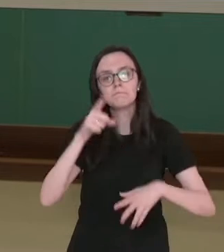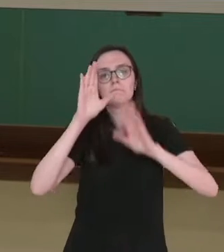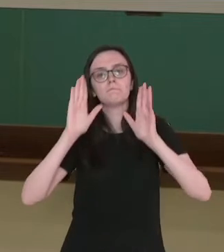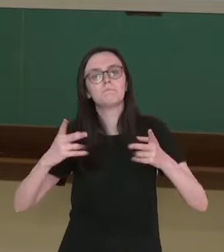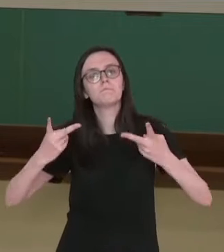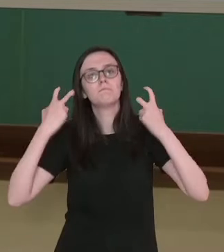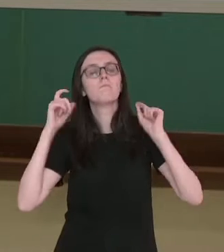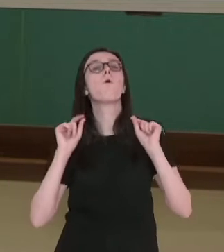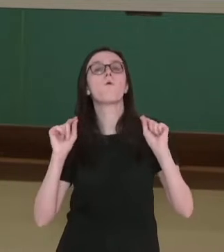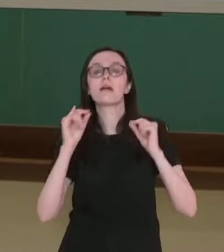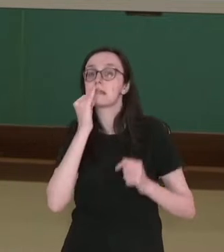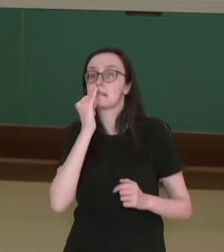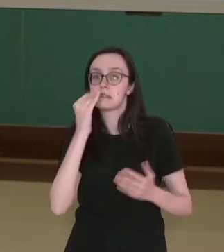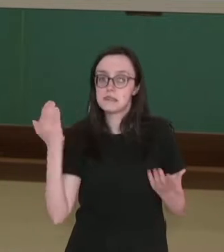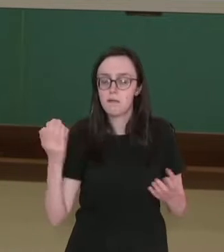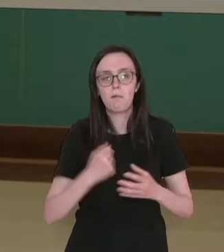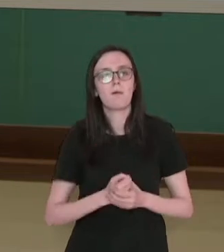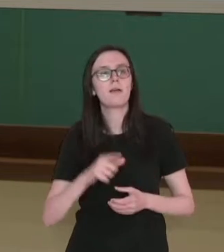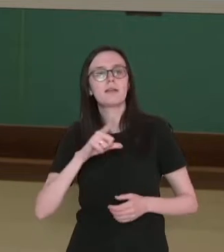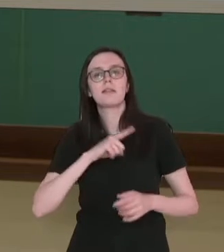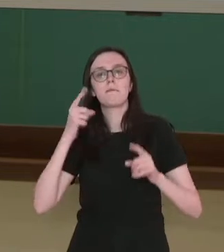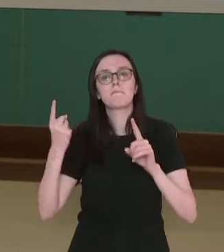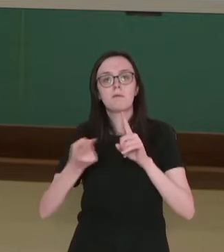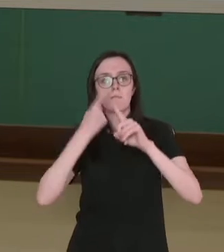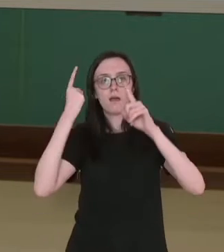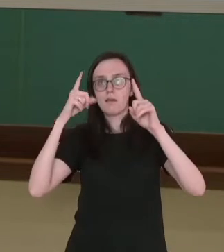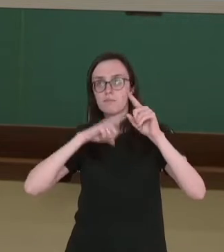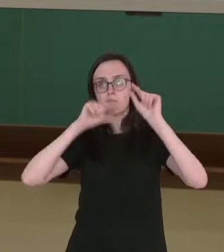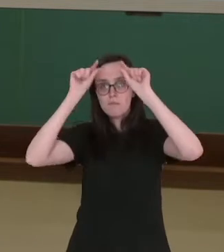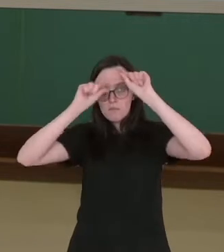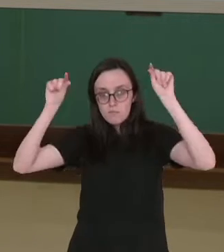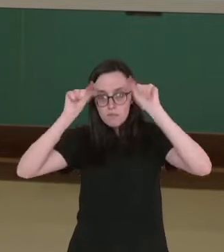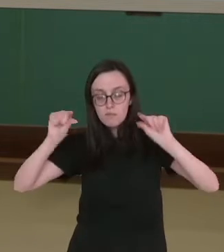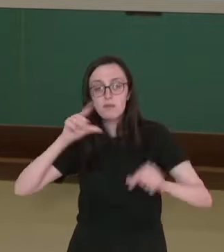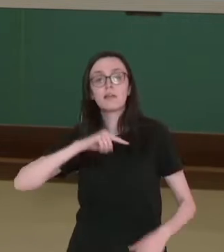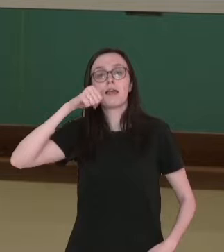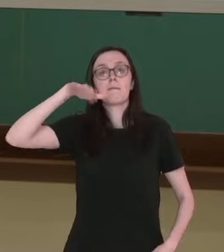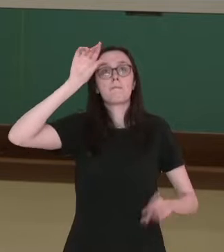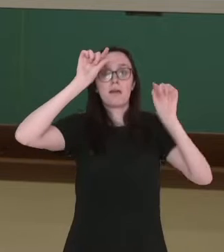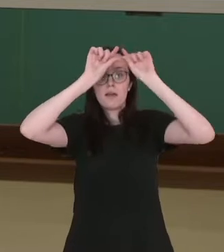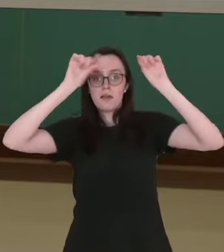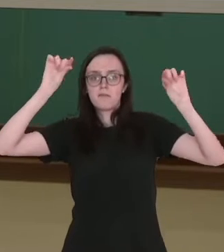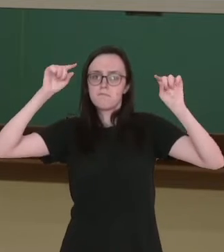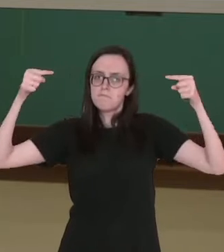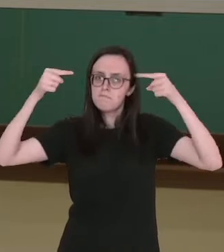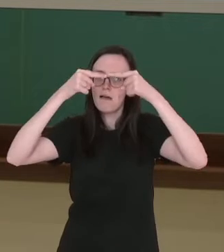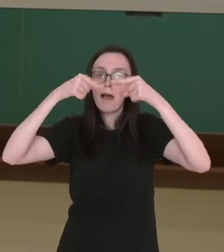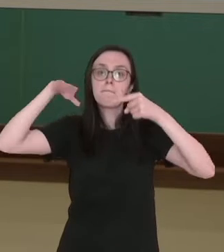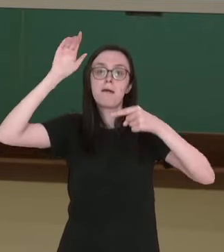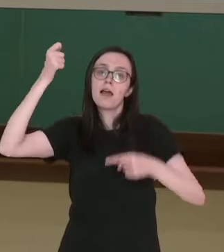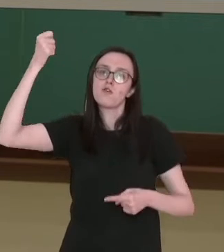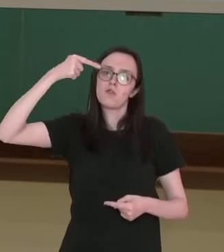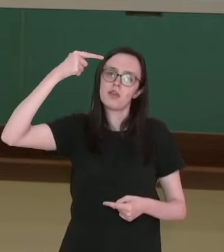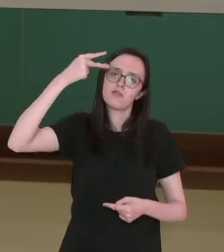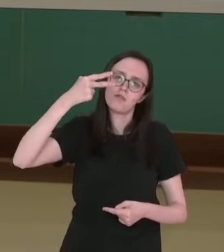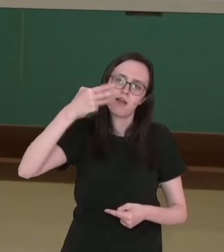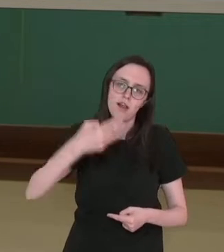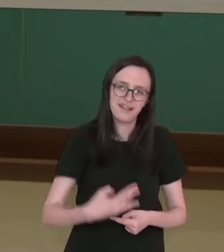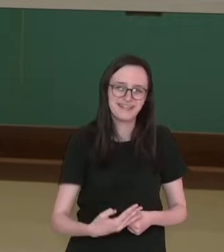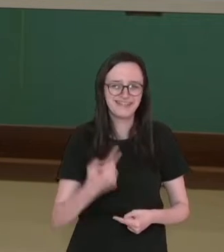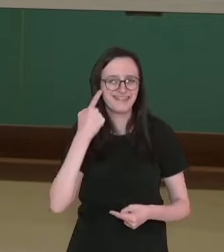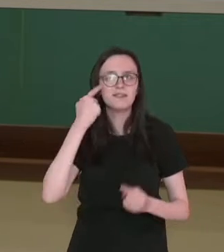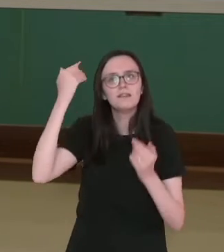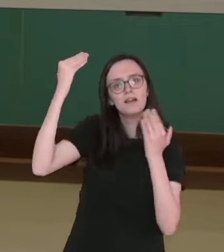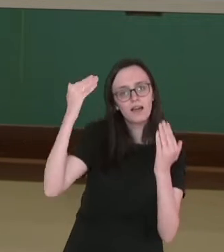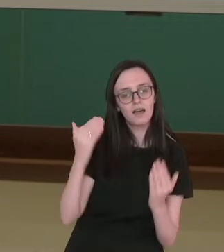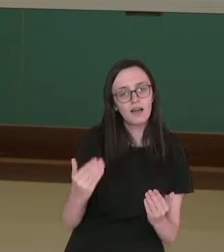observa que, por exemplo, este primeiro verso tem mais sílabas poéticas do que o segundo, o terceiro e o quarto. Com